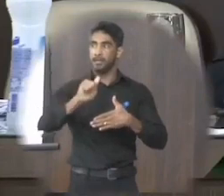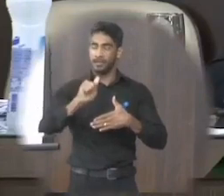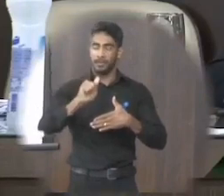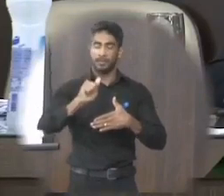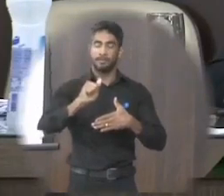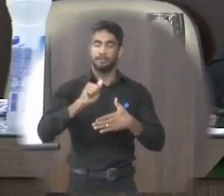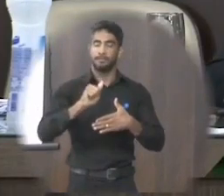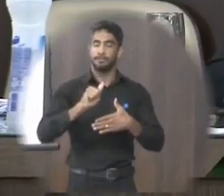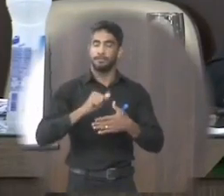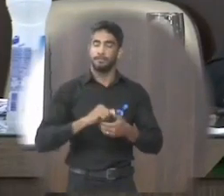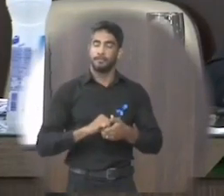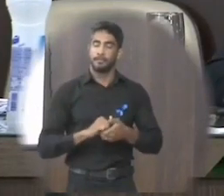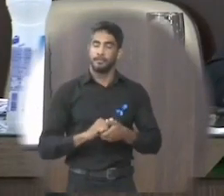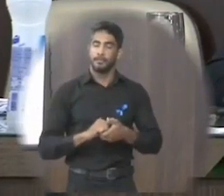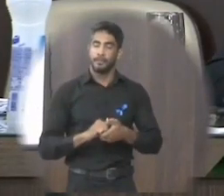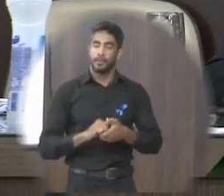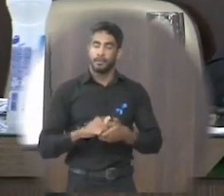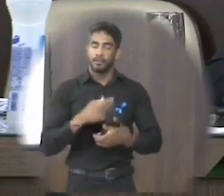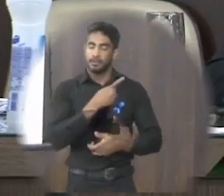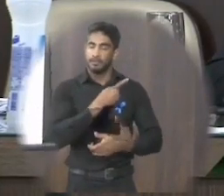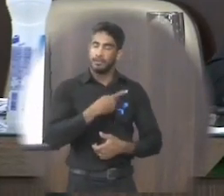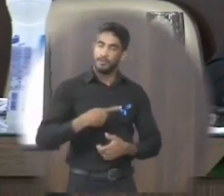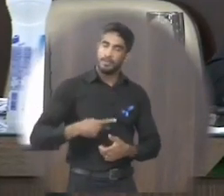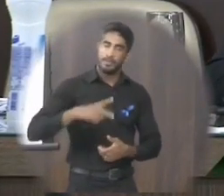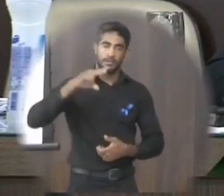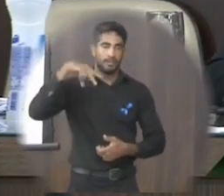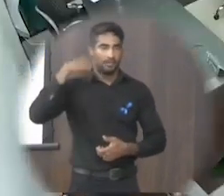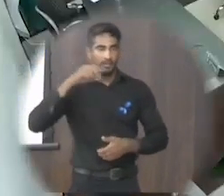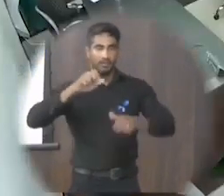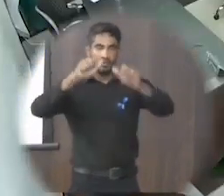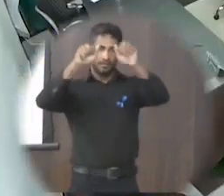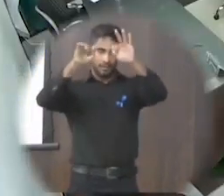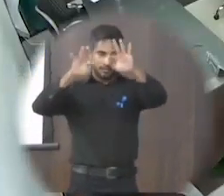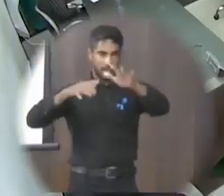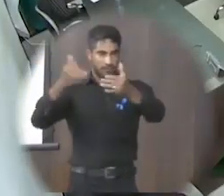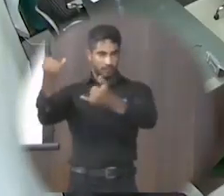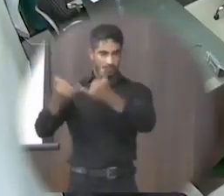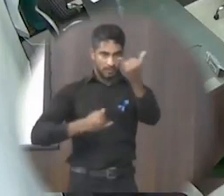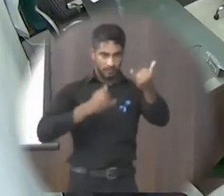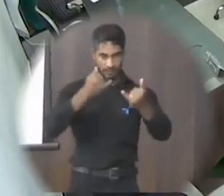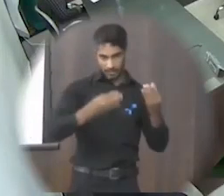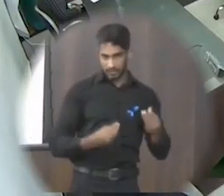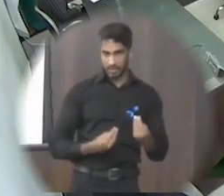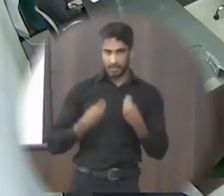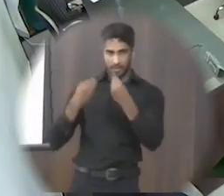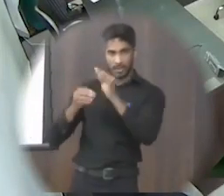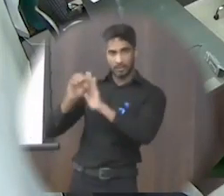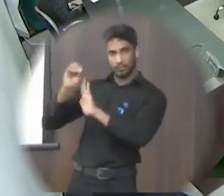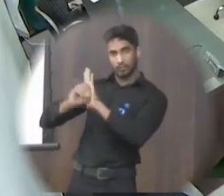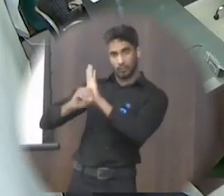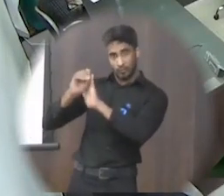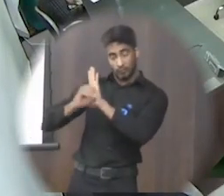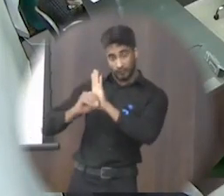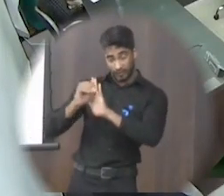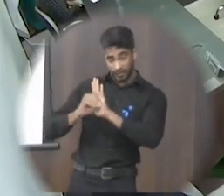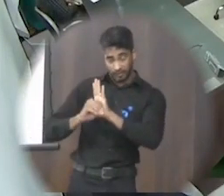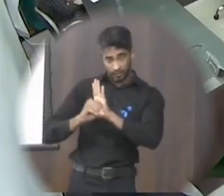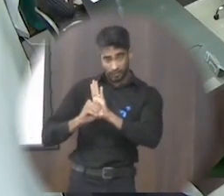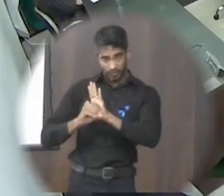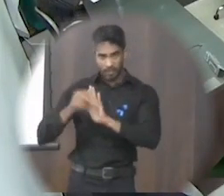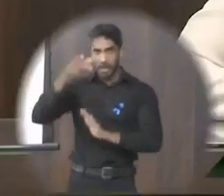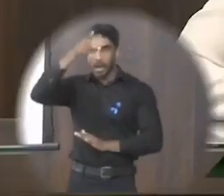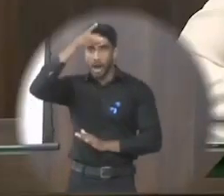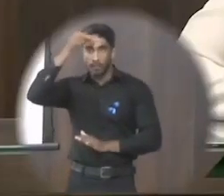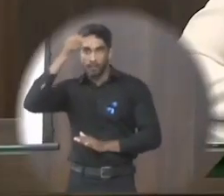Teixeira. Senhor presidente, a vereadora que subscreve vem na forma regimental requerer que seja encaminhado ofício ao